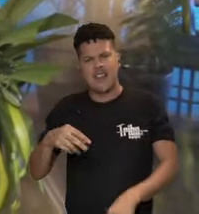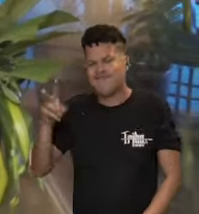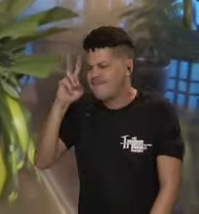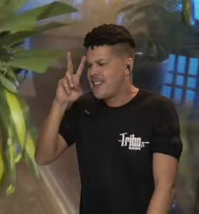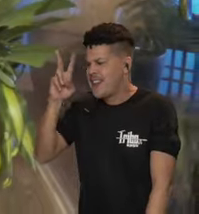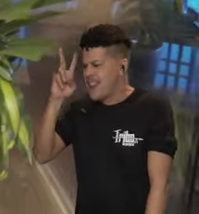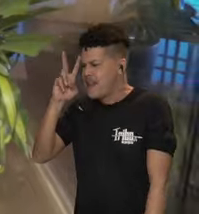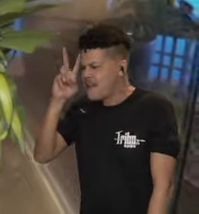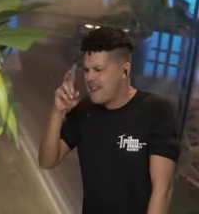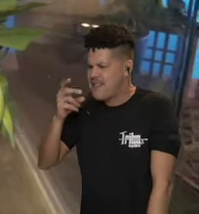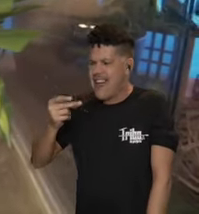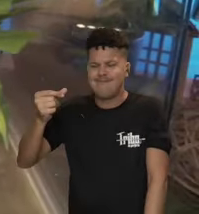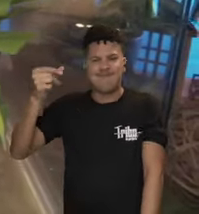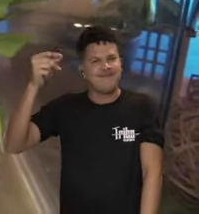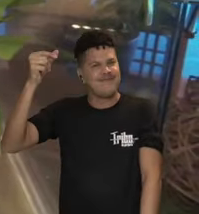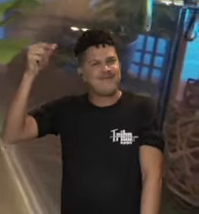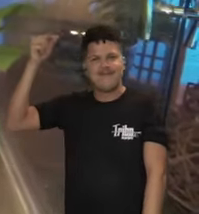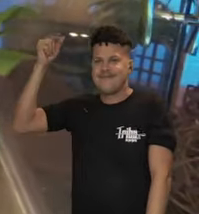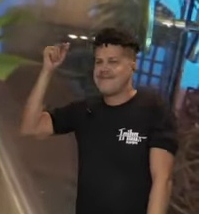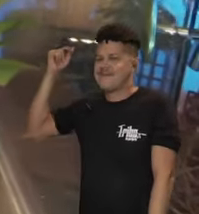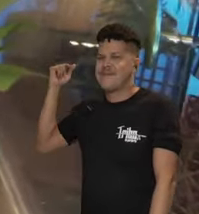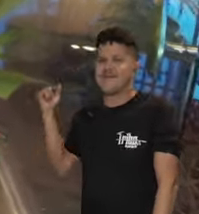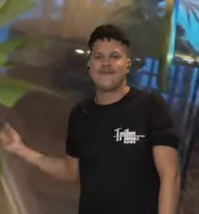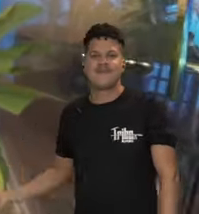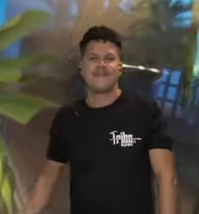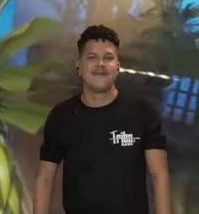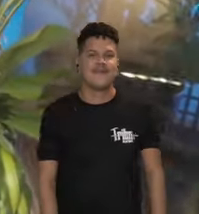Lembrar dos tempos raros.